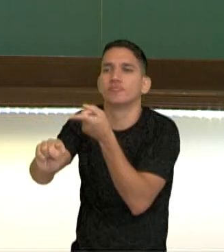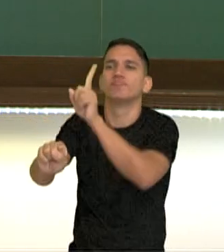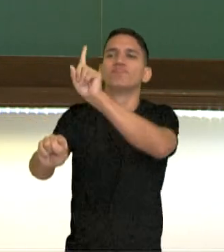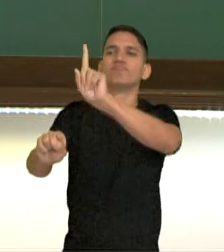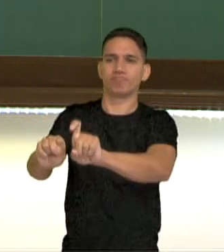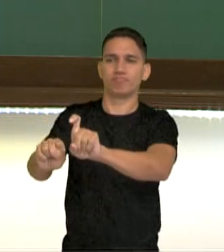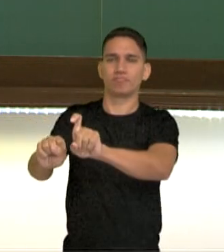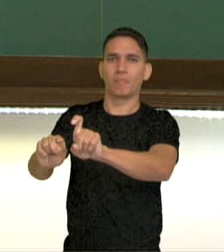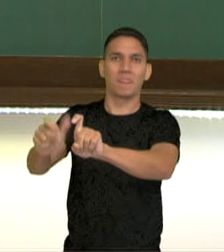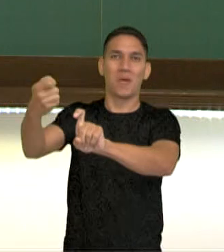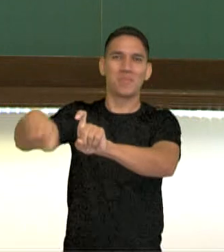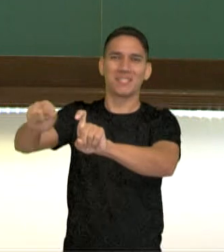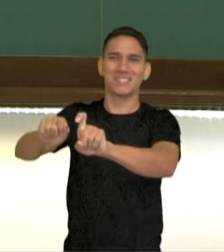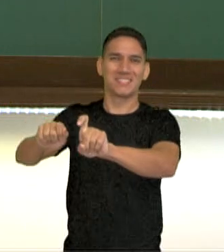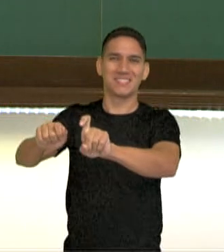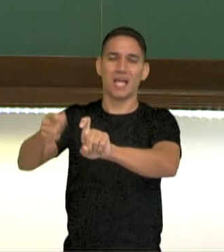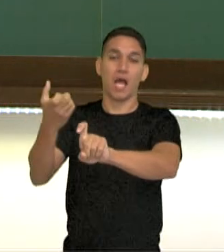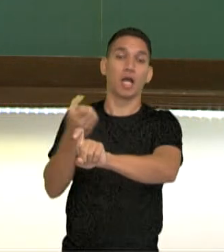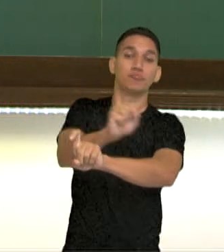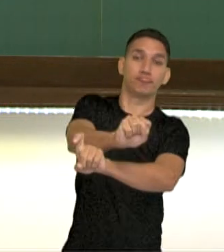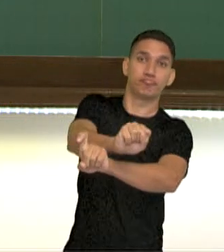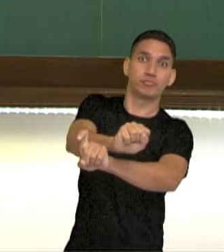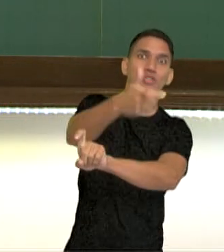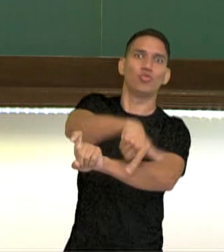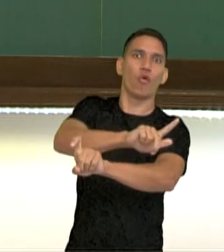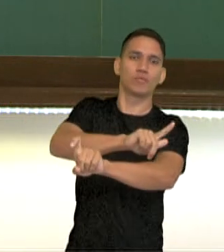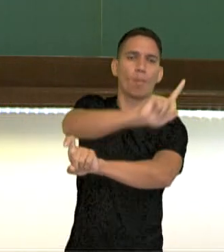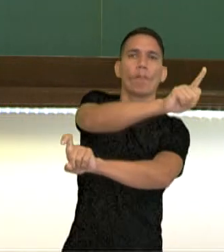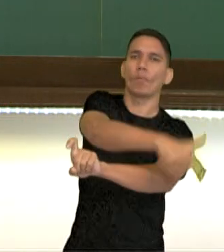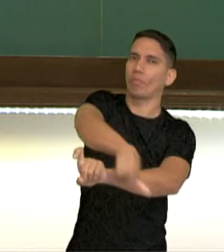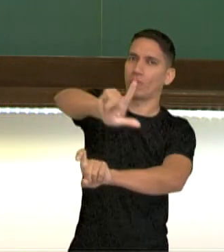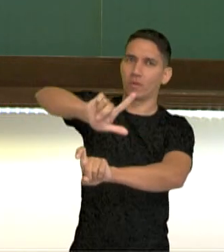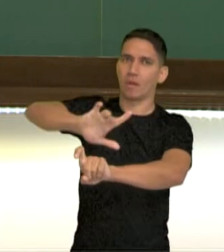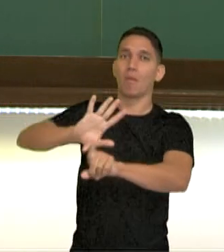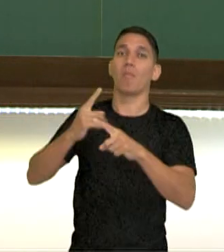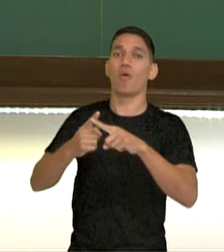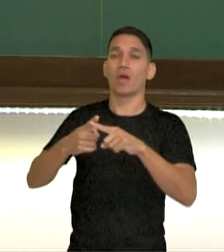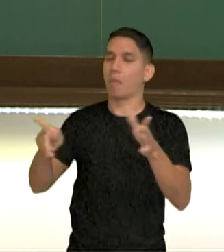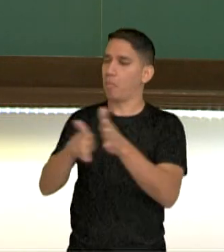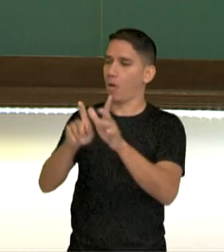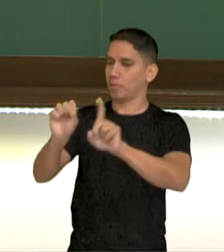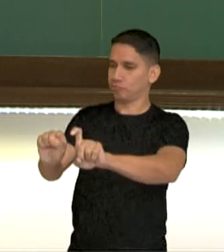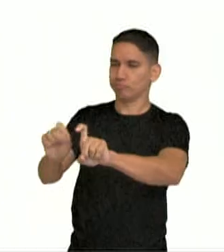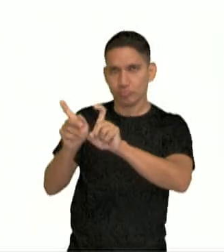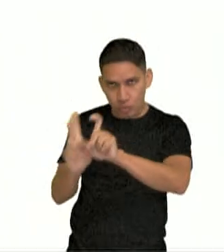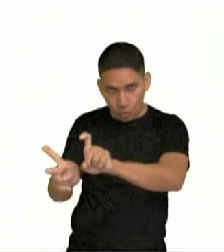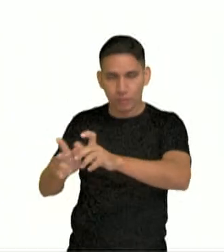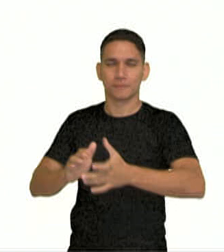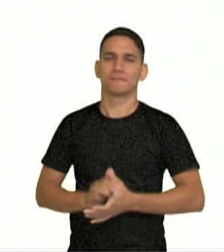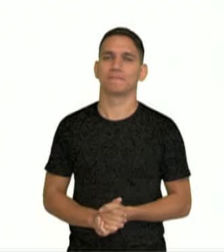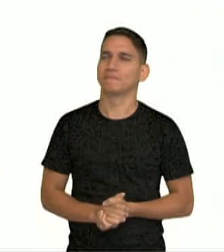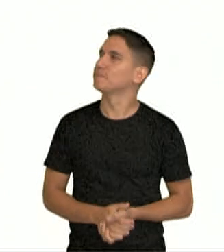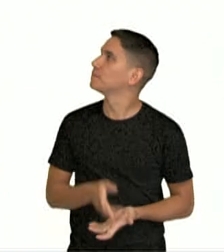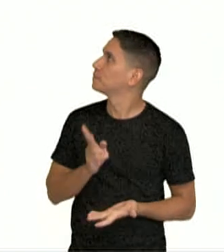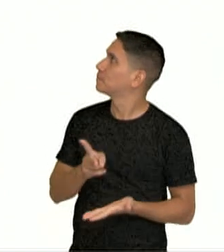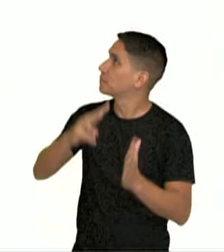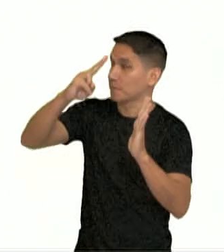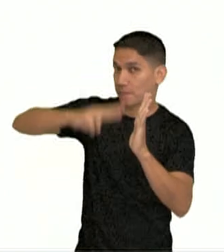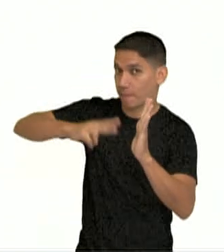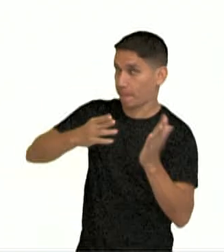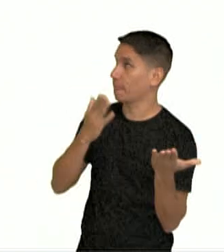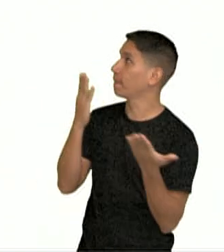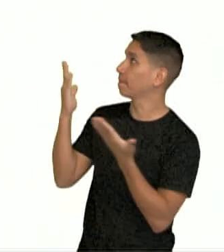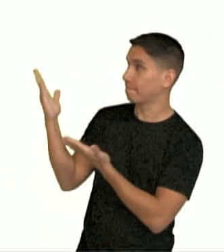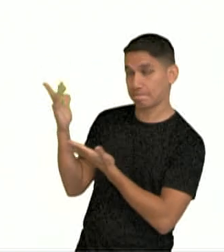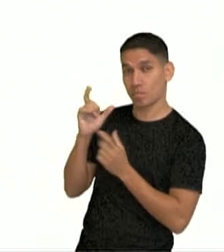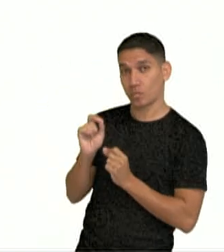mais apóstrofo e S, ok? Vamos continuar o texto. The Rubble Couple, então lá o